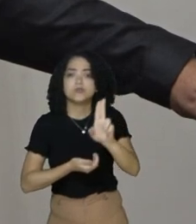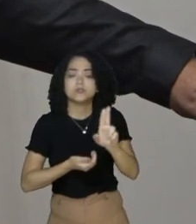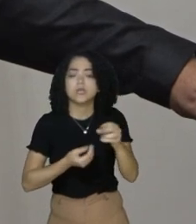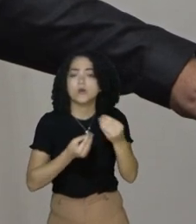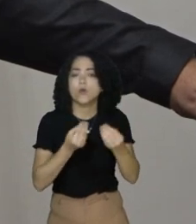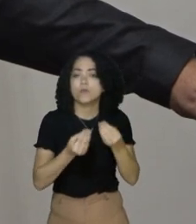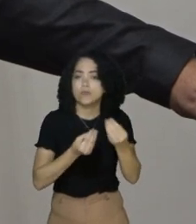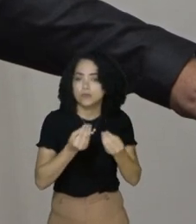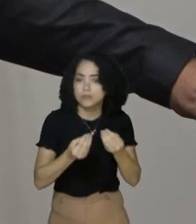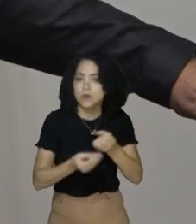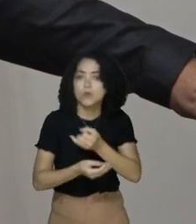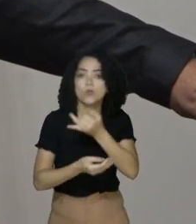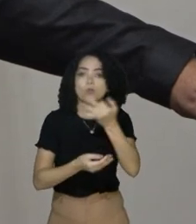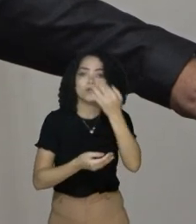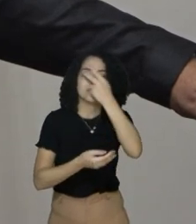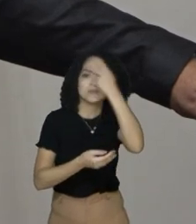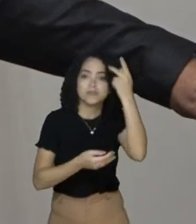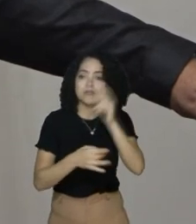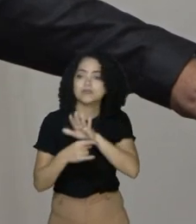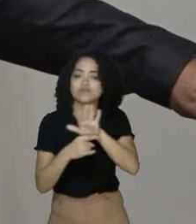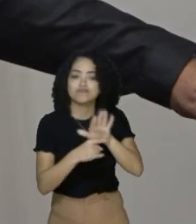Quantas pessoas poderiam ser ajudadas?